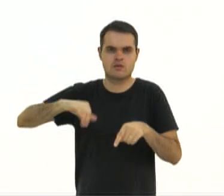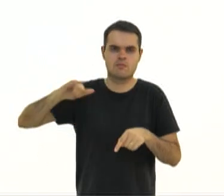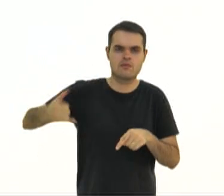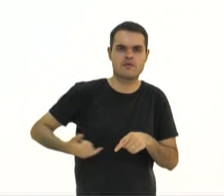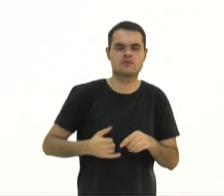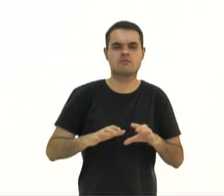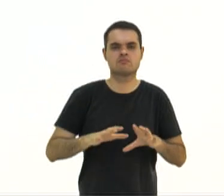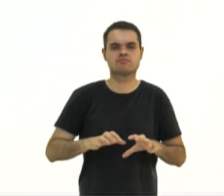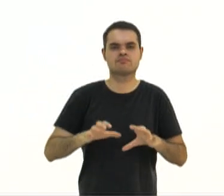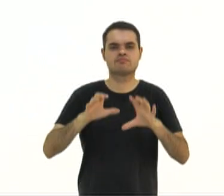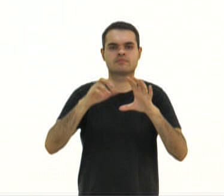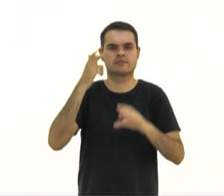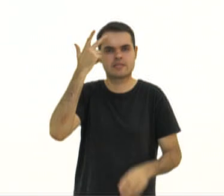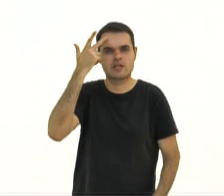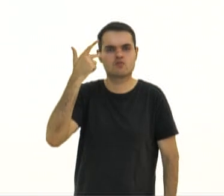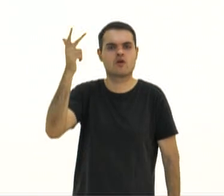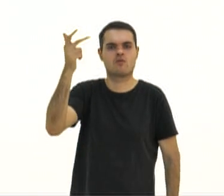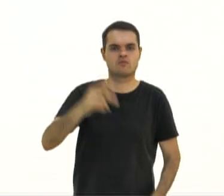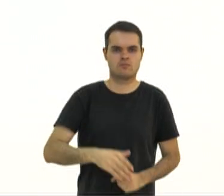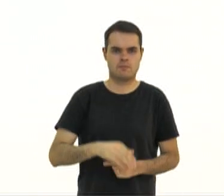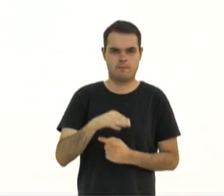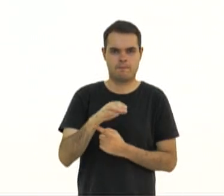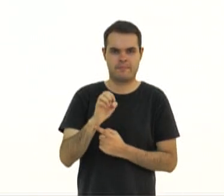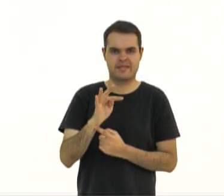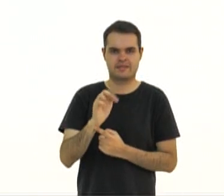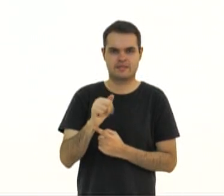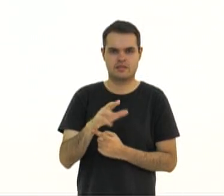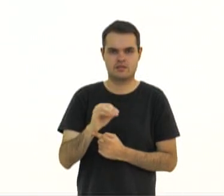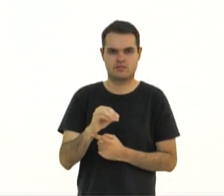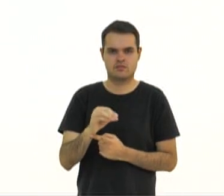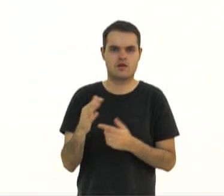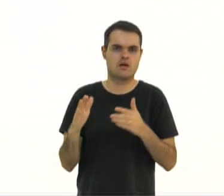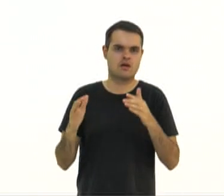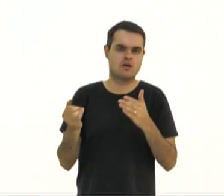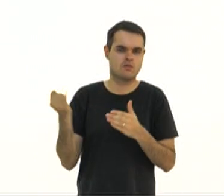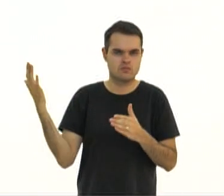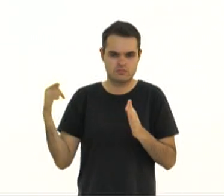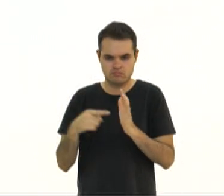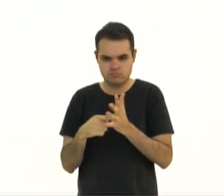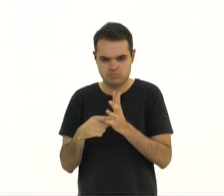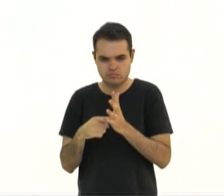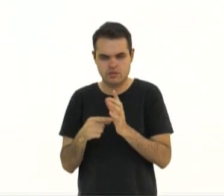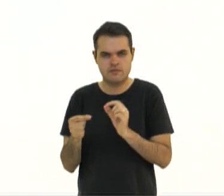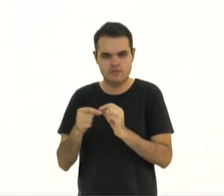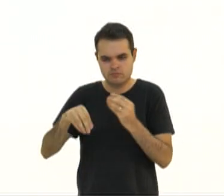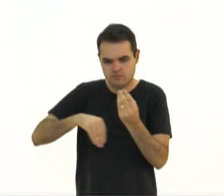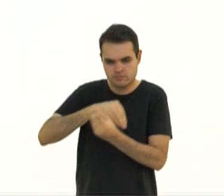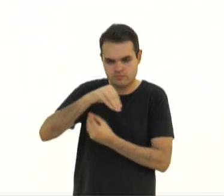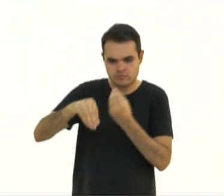gás natural, né, o gás metano. Muitas vezes tem alguns motores, por exemplo, a diesel, que eles fazem uma